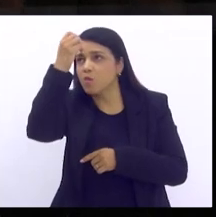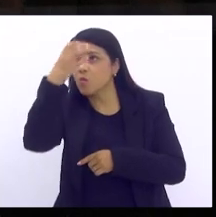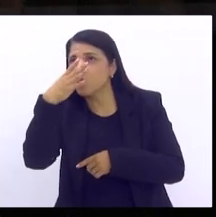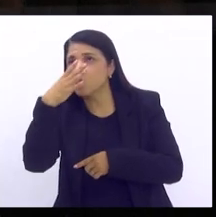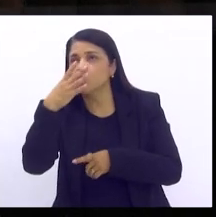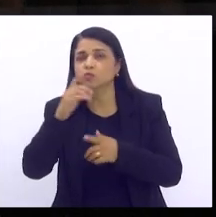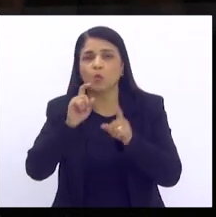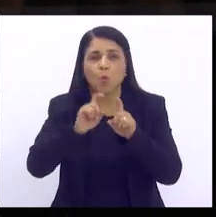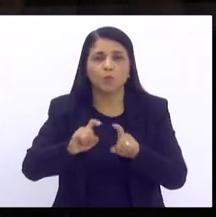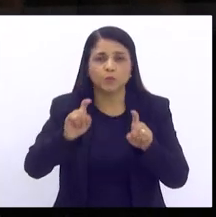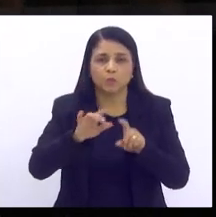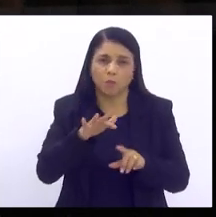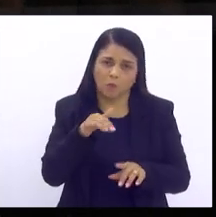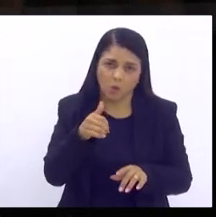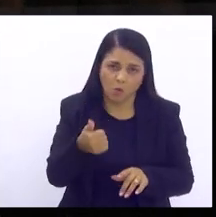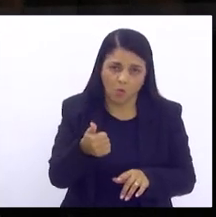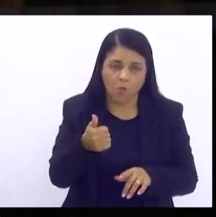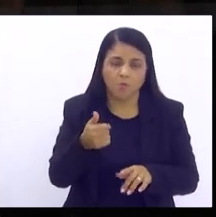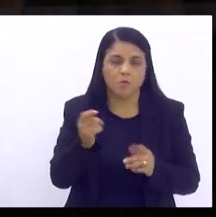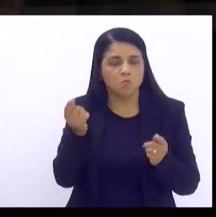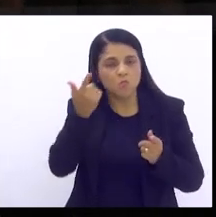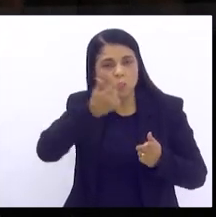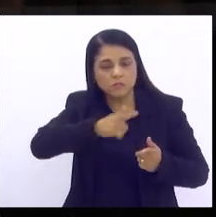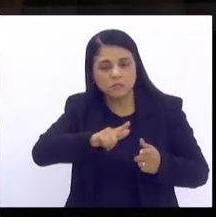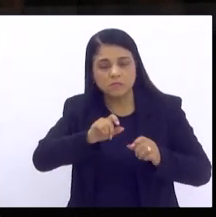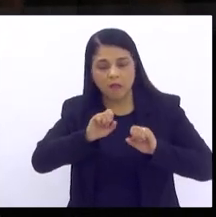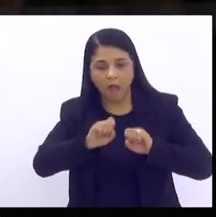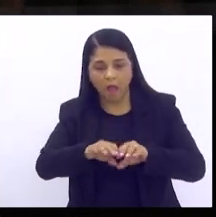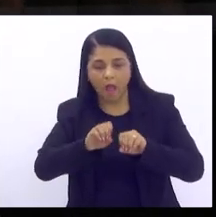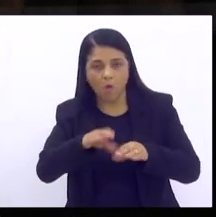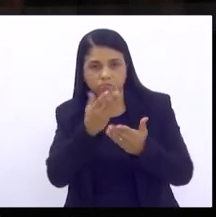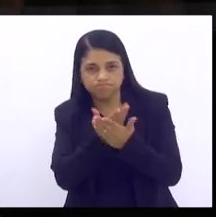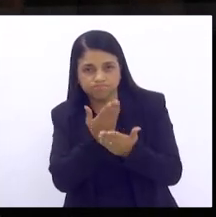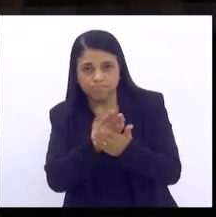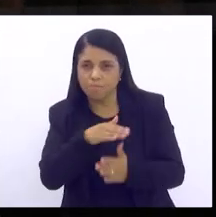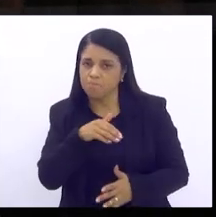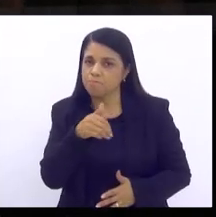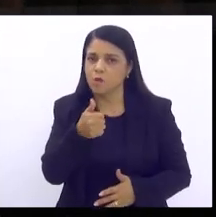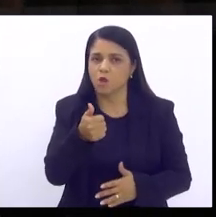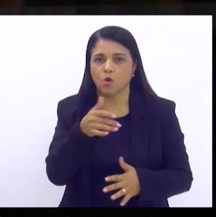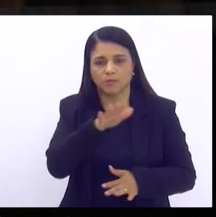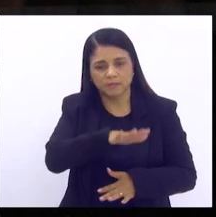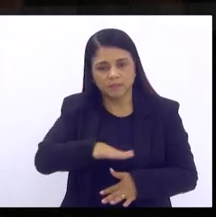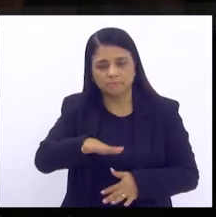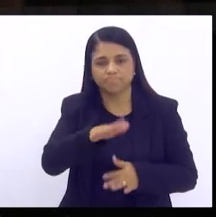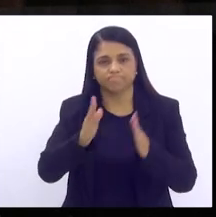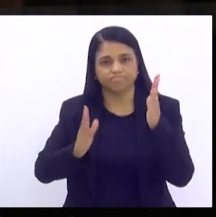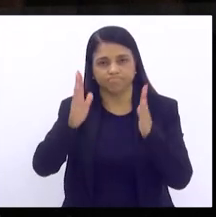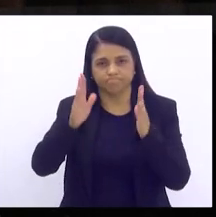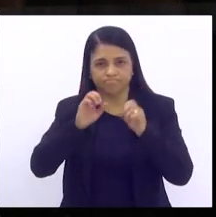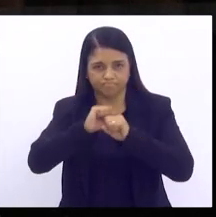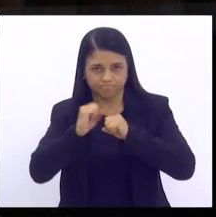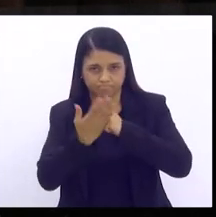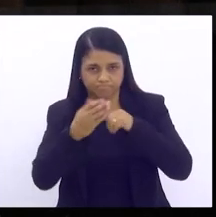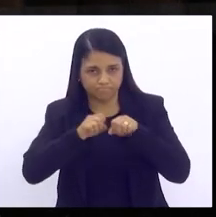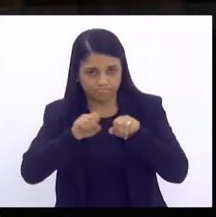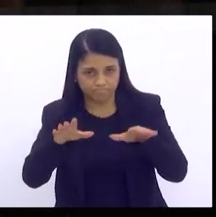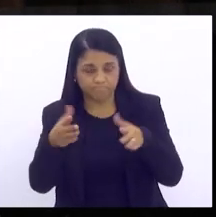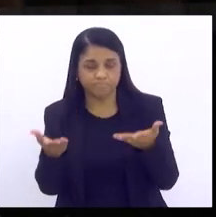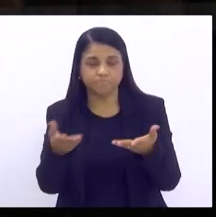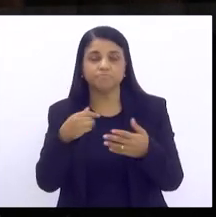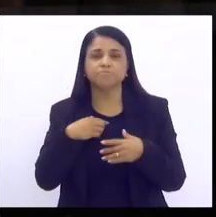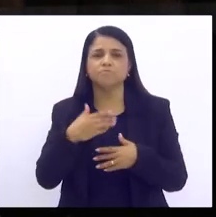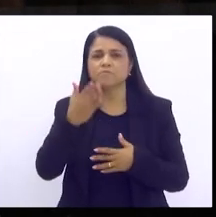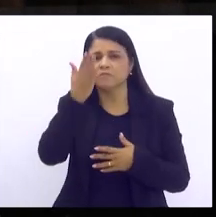um computador melhor, para poder dar a melhor aula possível naquele cenário. É. E a gente